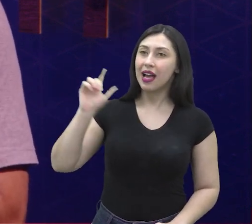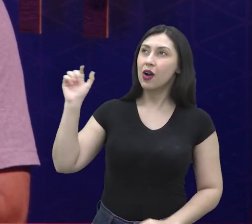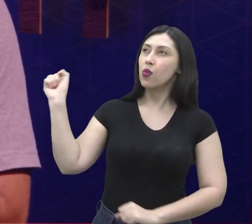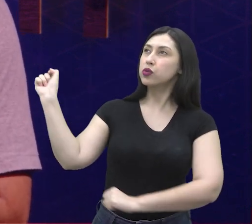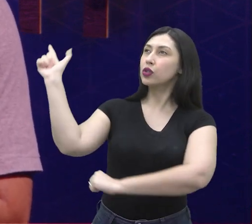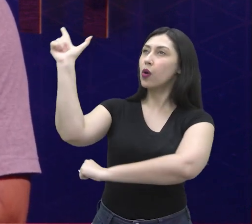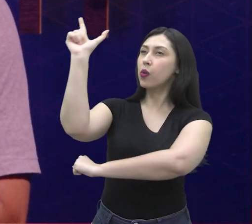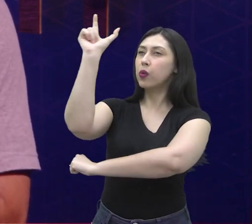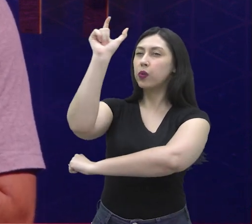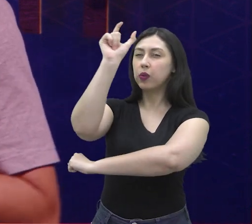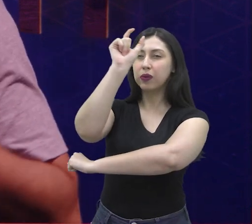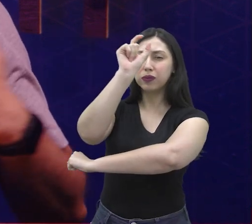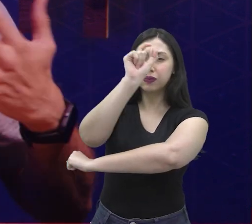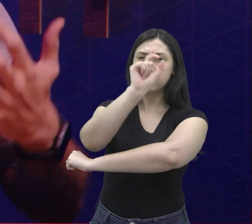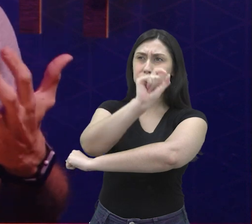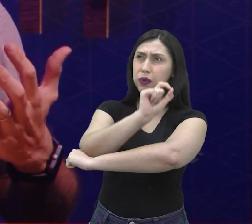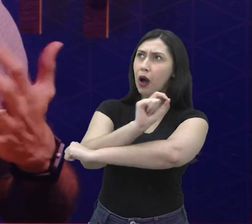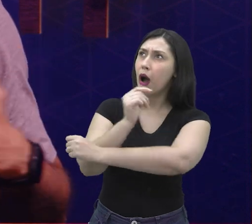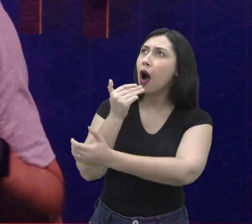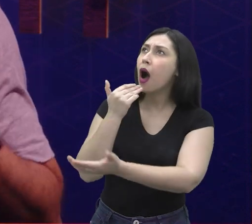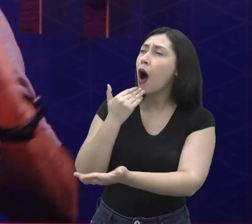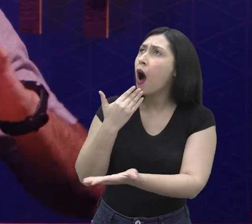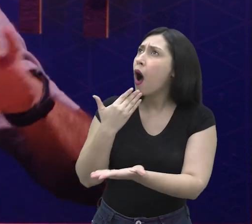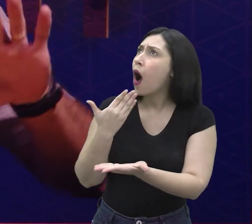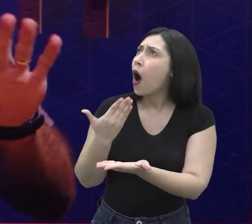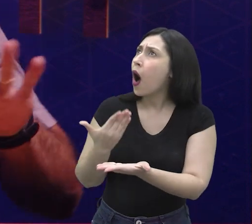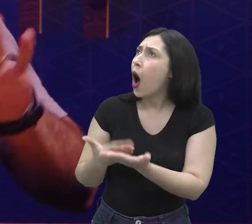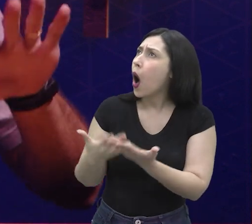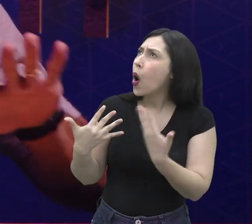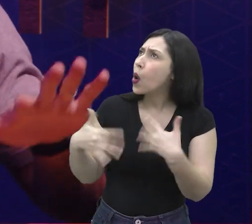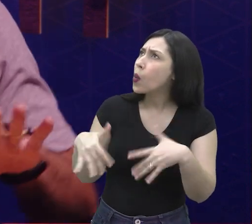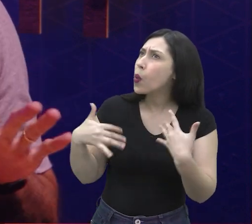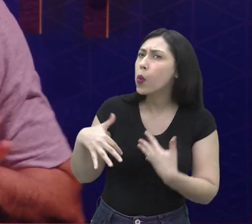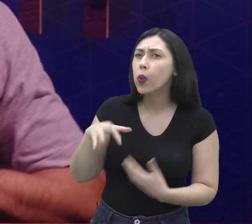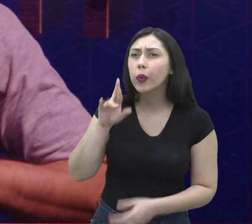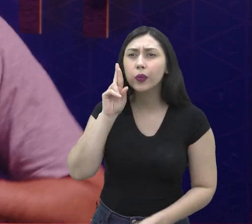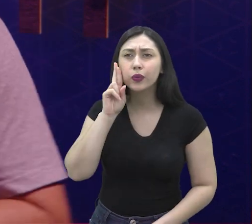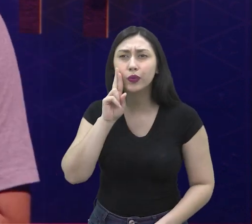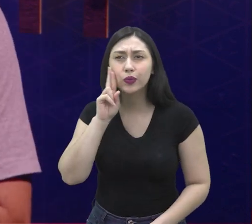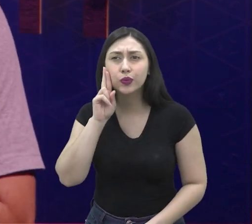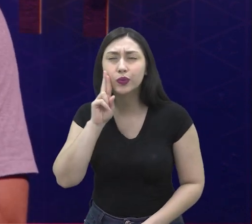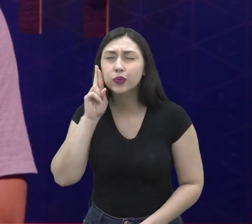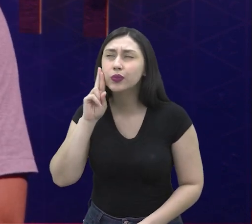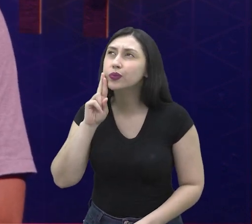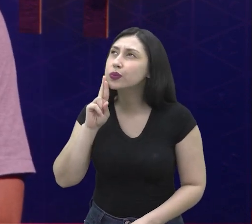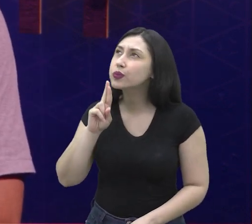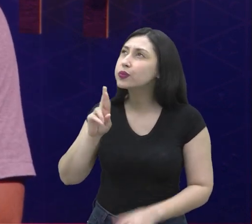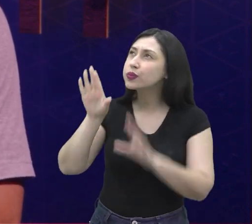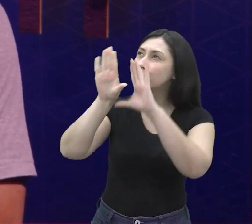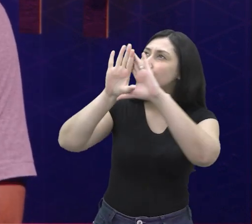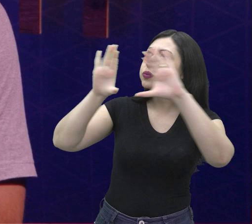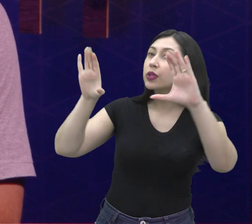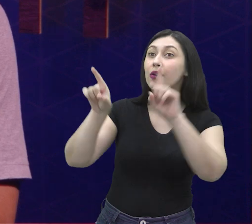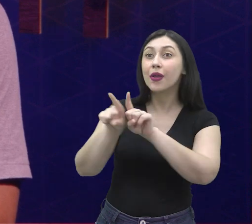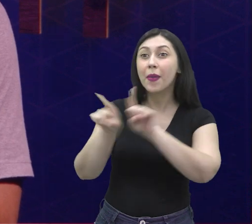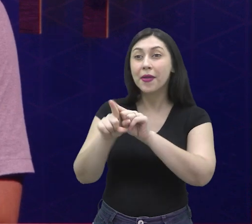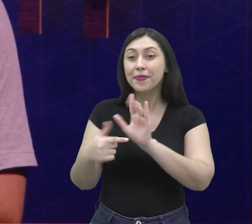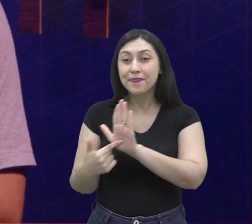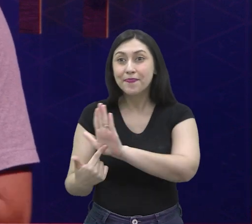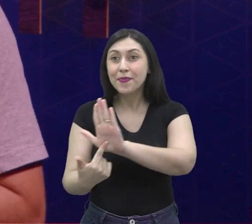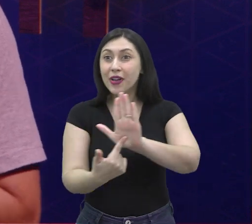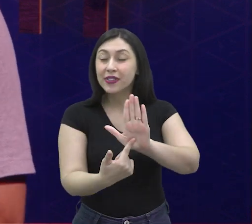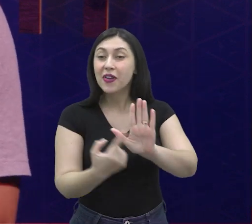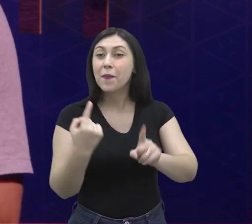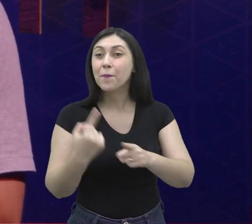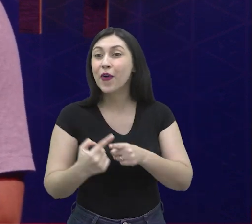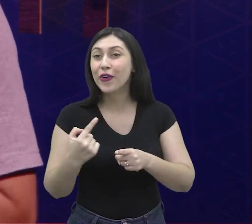ficou muito maravilhado, porque foi um pôr do sol rosinha, assim. E tipo, a gente deu até notícia disso porque